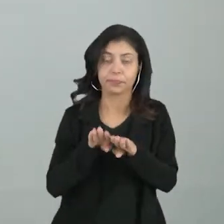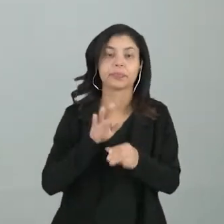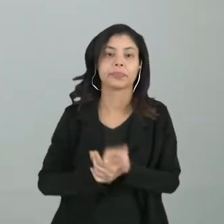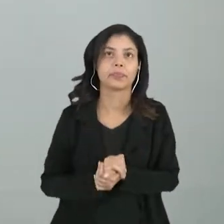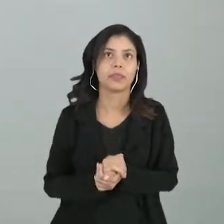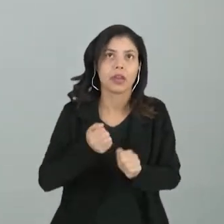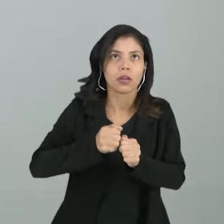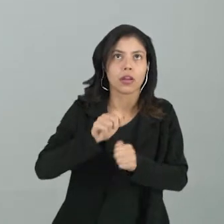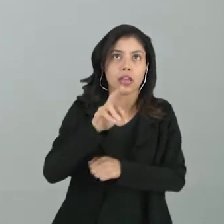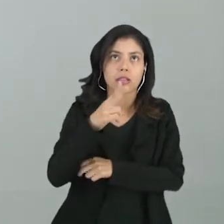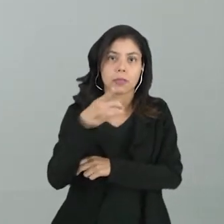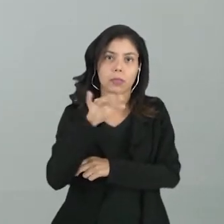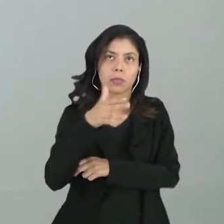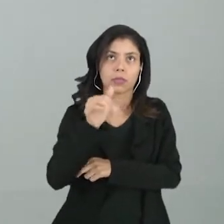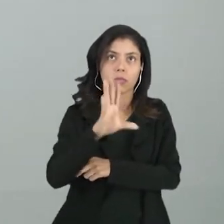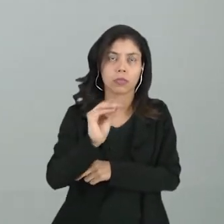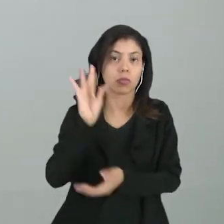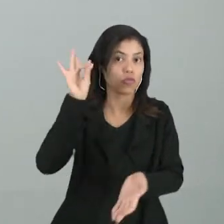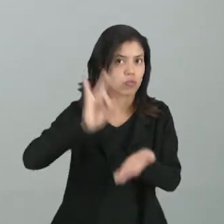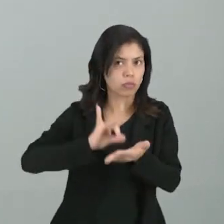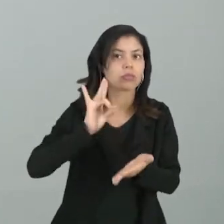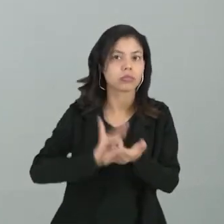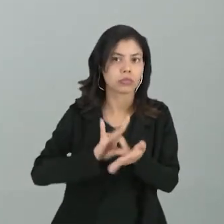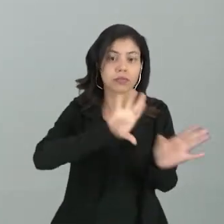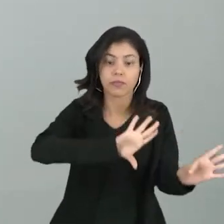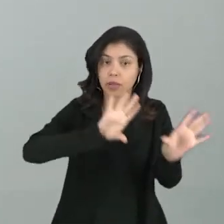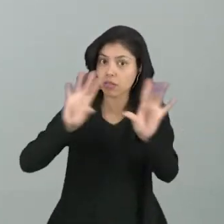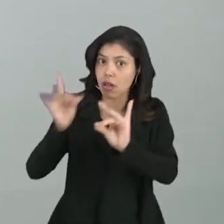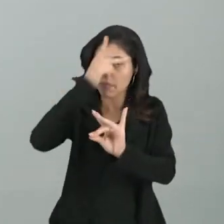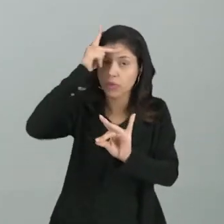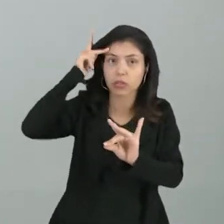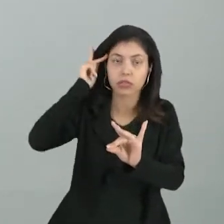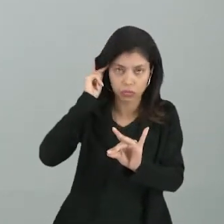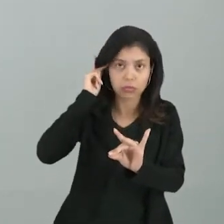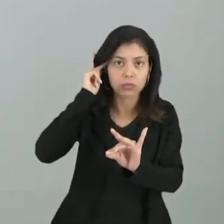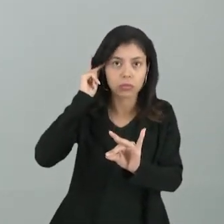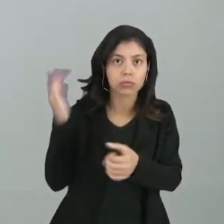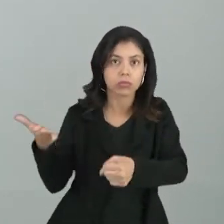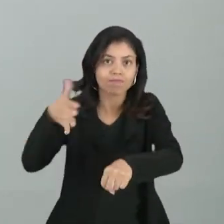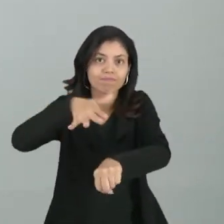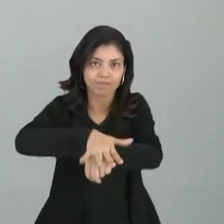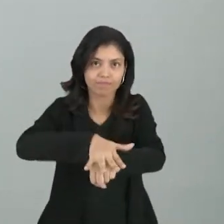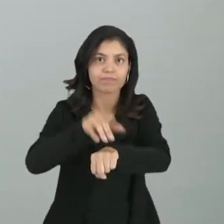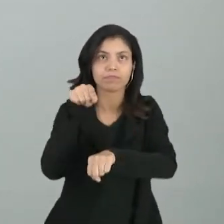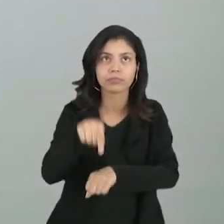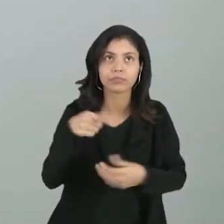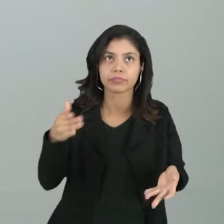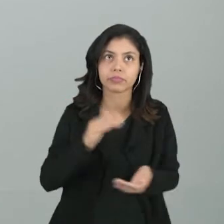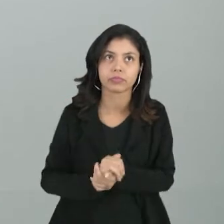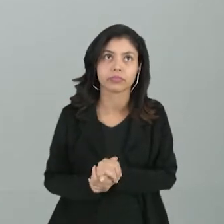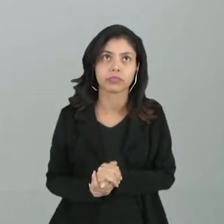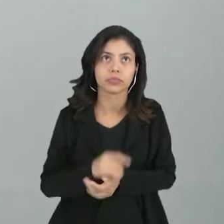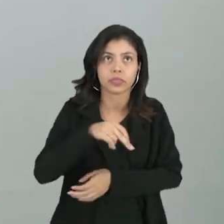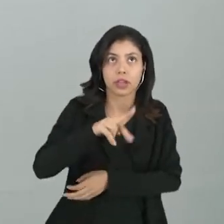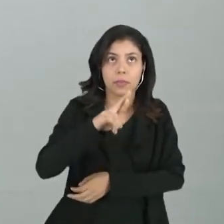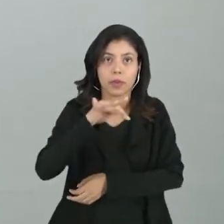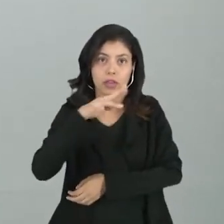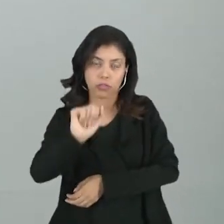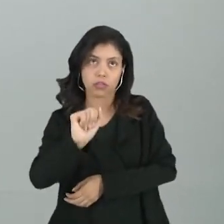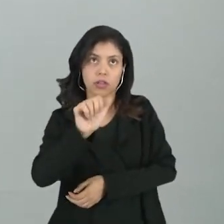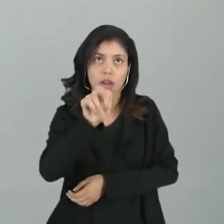a expedição, de fato, que vai trazer as pessoas para a colonização, né, que é a expedição de